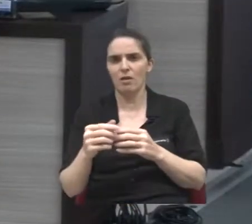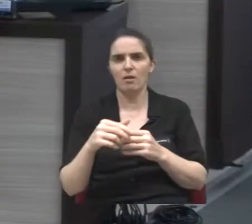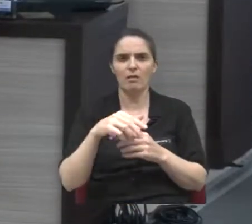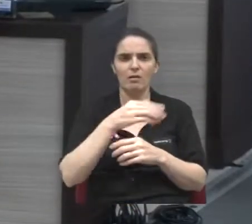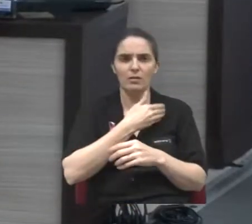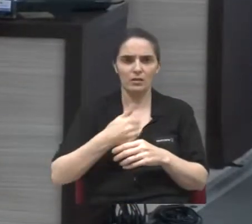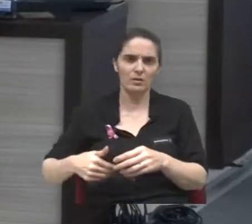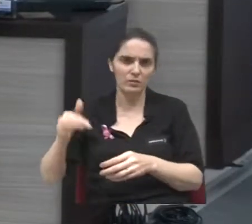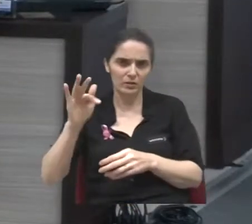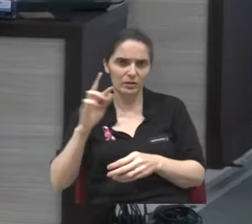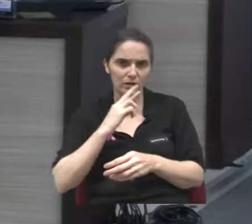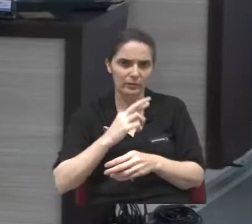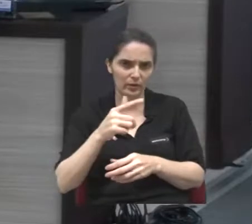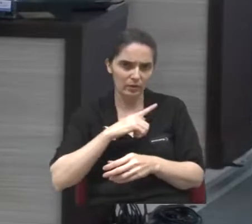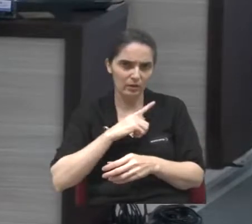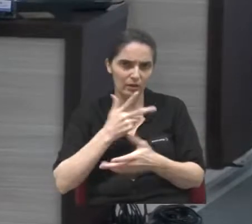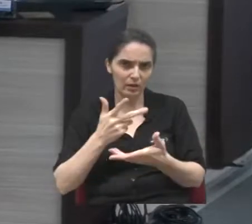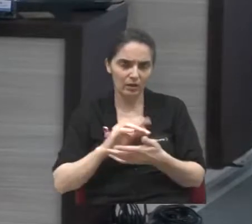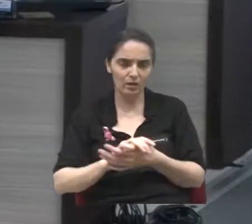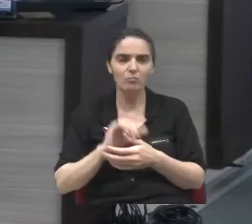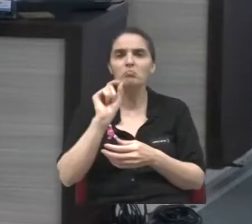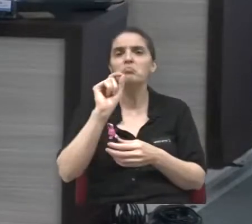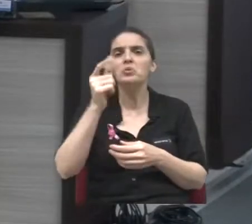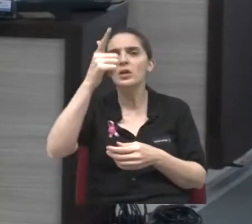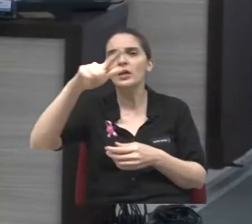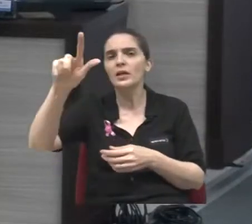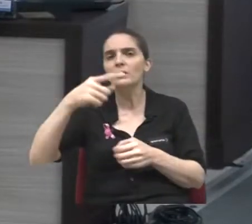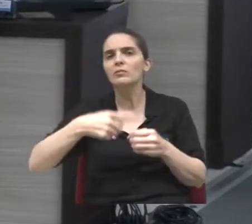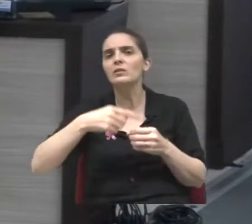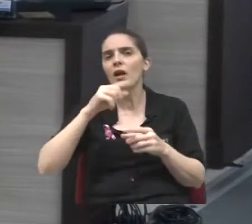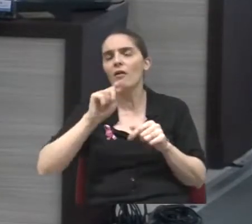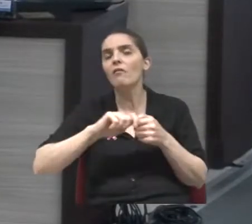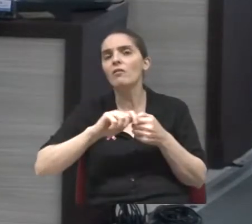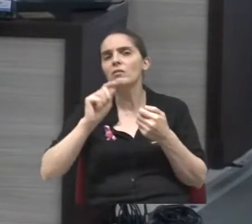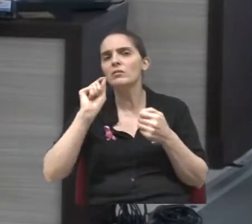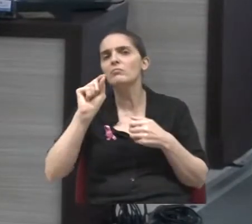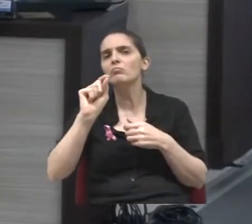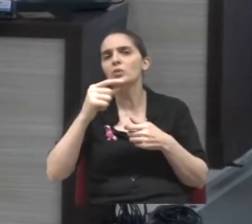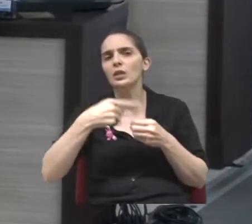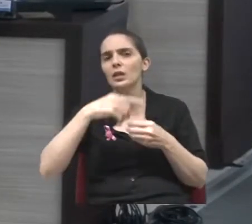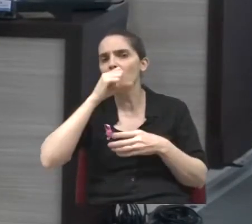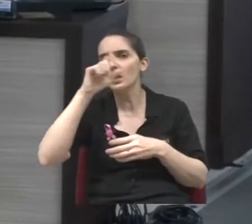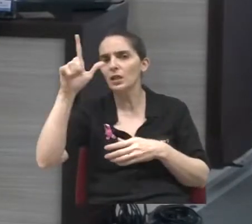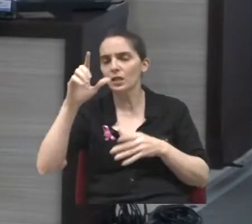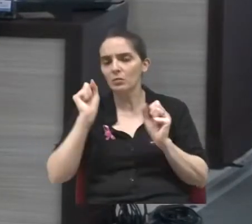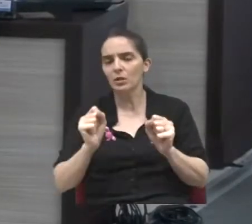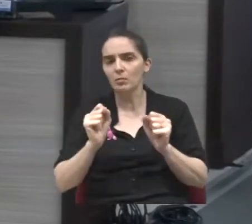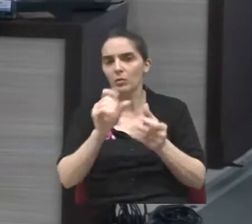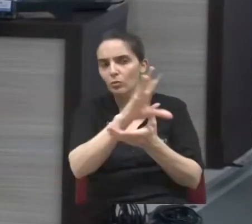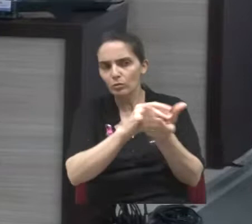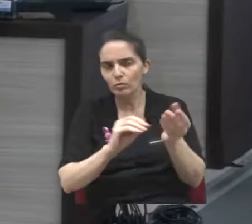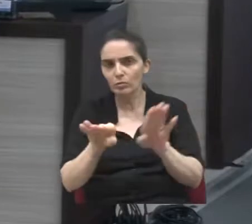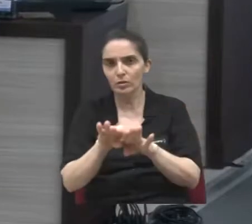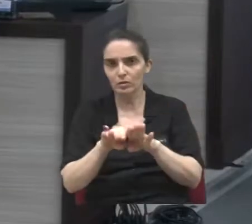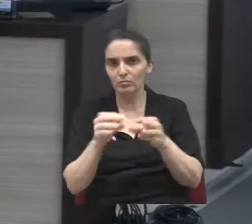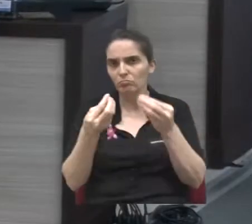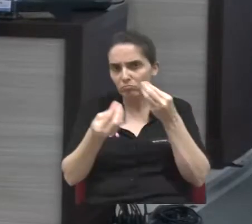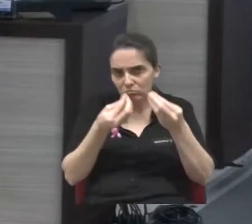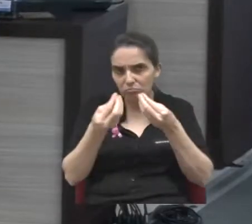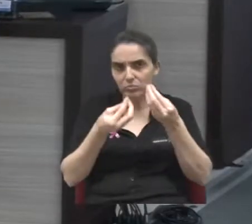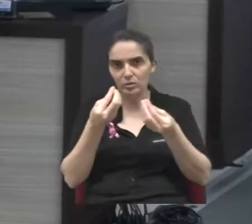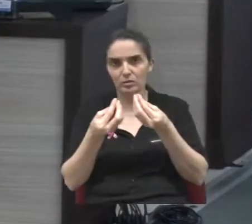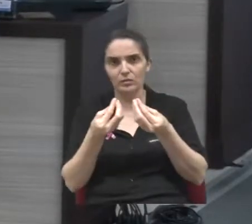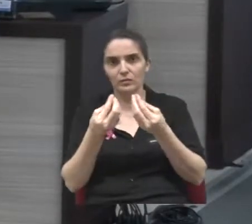pode fazer? O que é que as outras cidades estão fazendo que a gente pode, né, fazer? Concordo plenamente com as palavras do vereador Marco